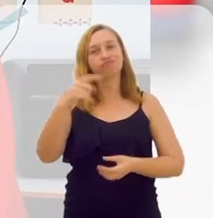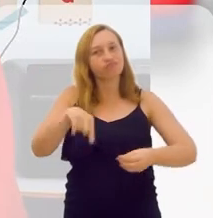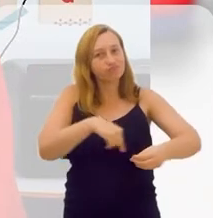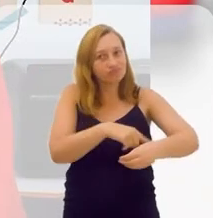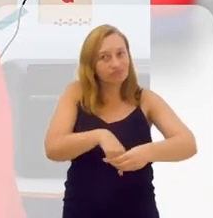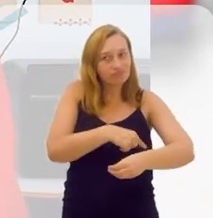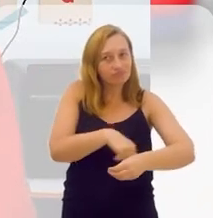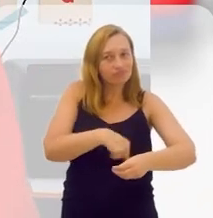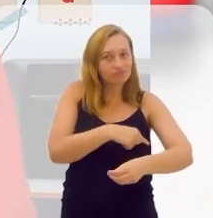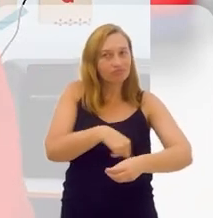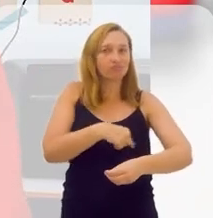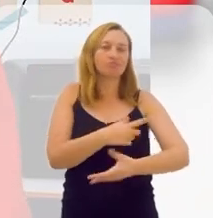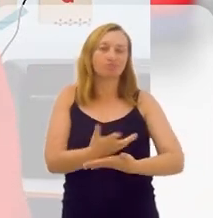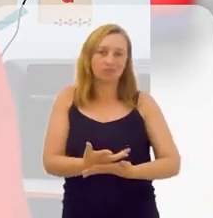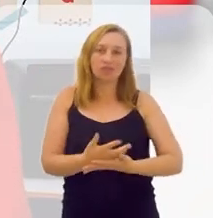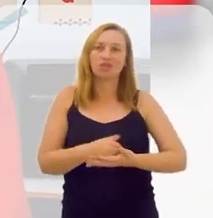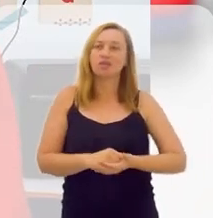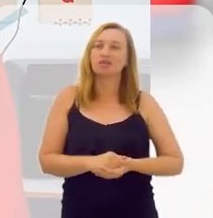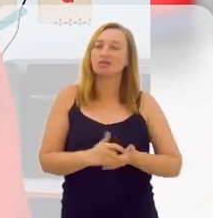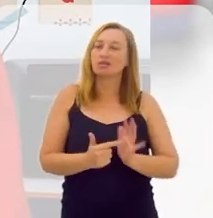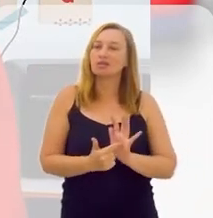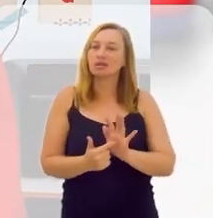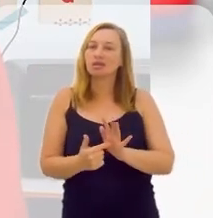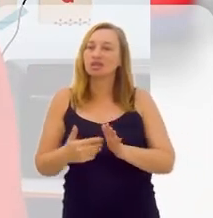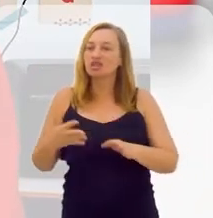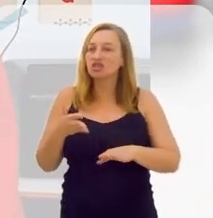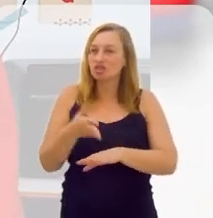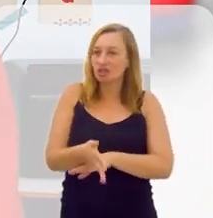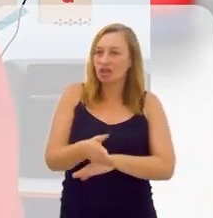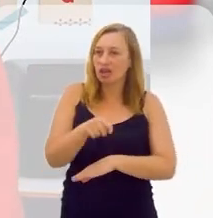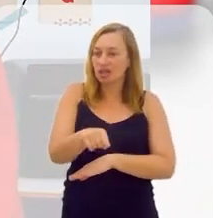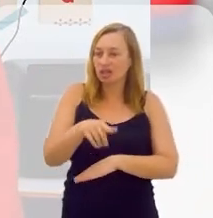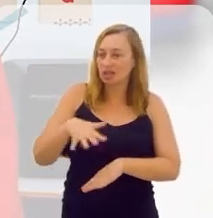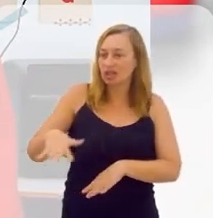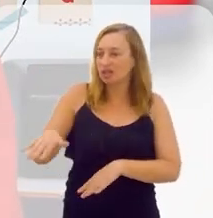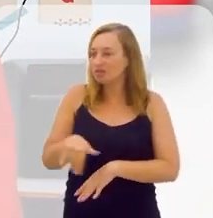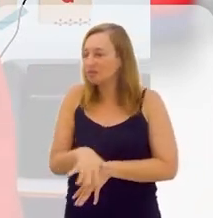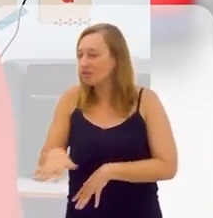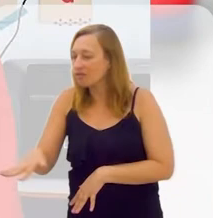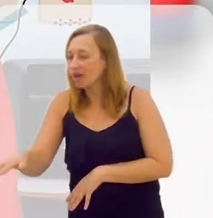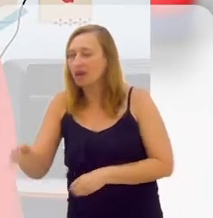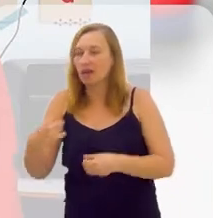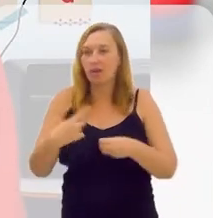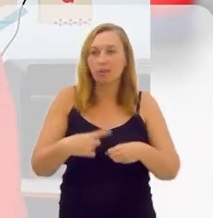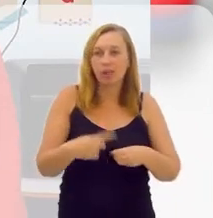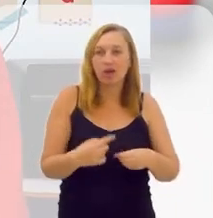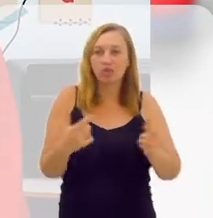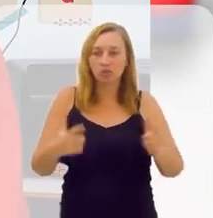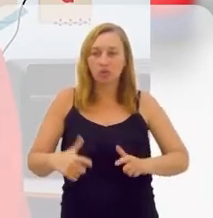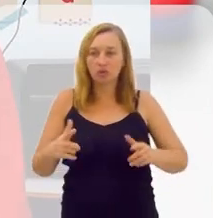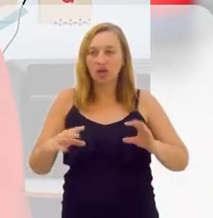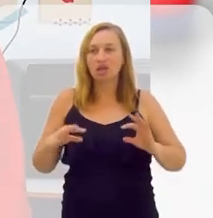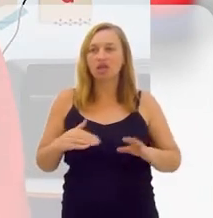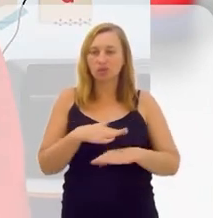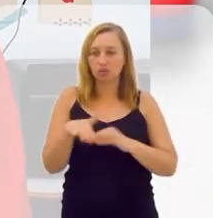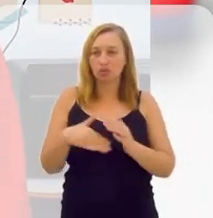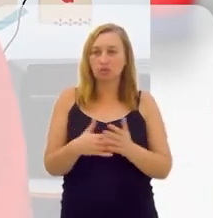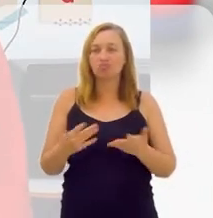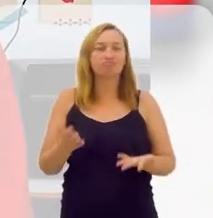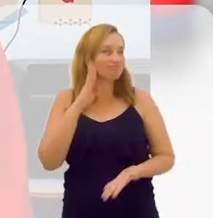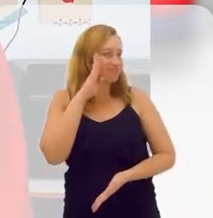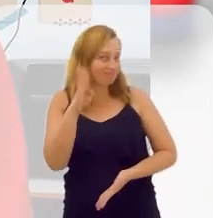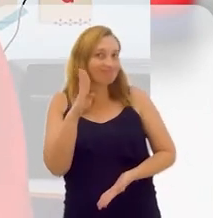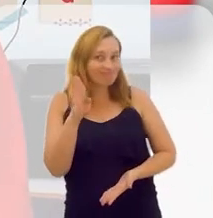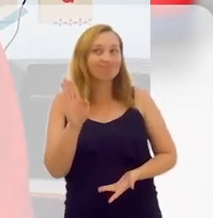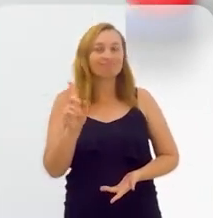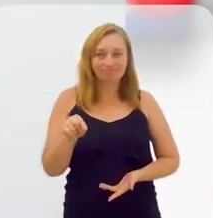da cozinha ela ser transpassada, né, e também atingir ali comunidades, bairros, né, uma região como um todo?